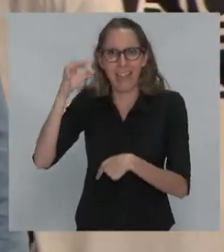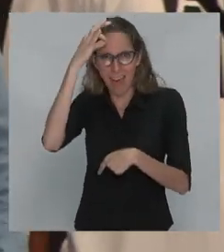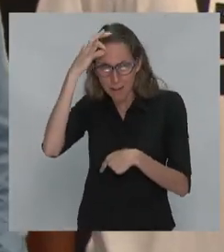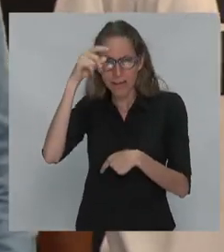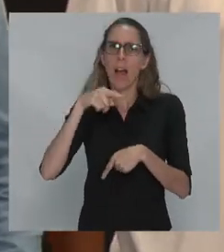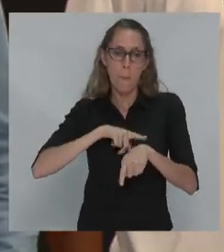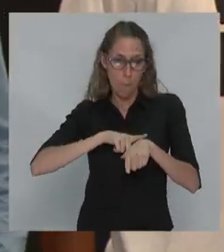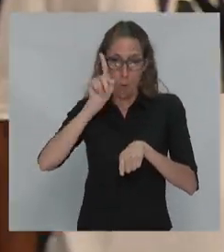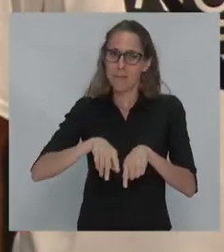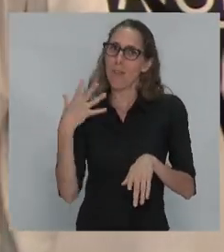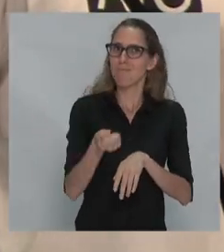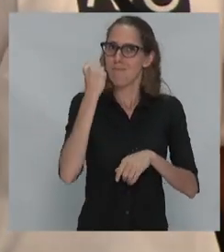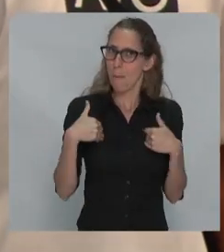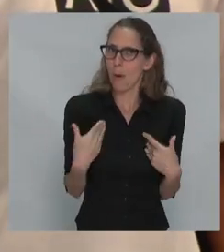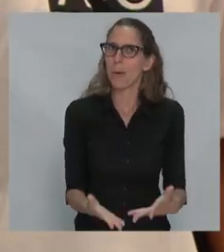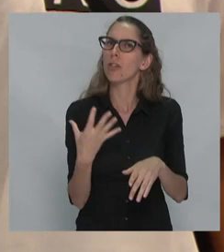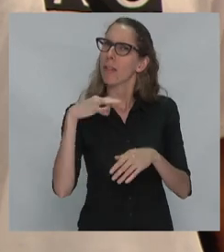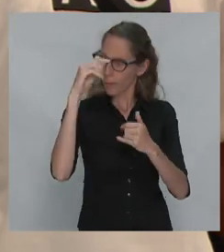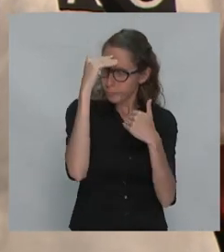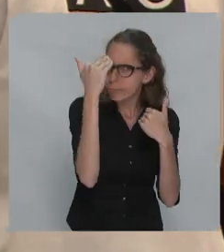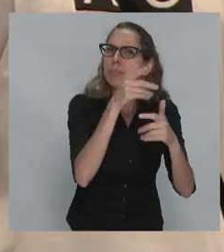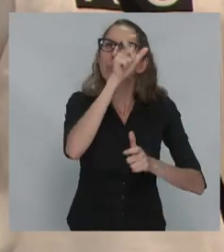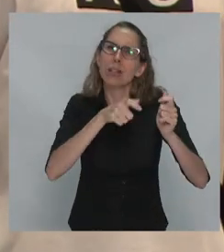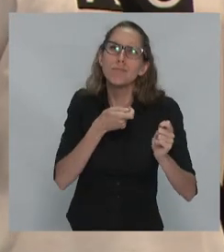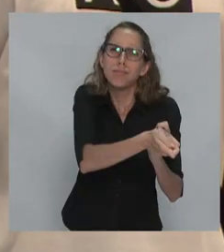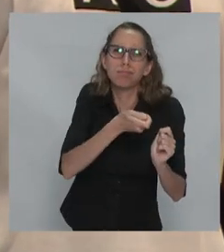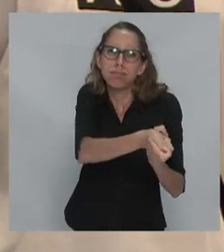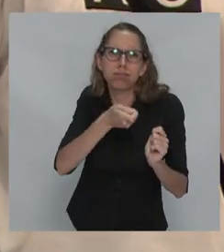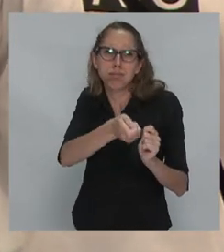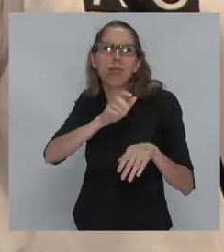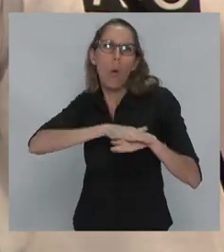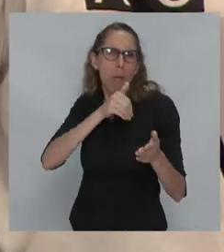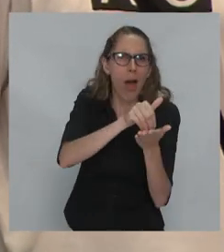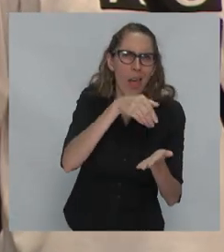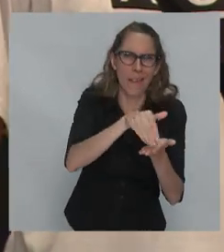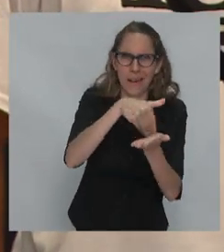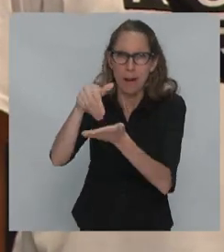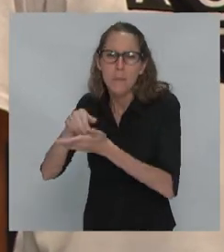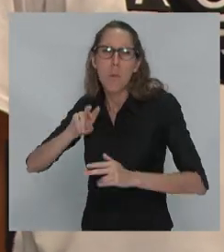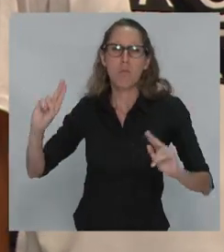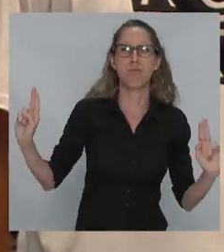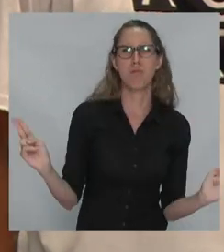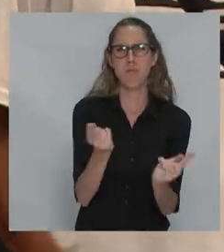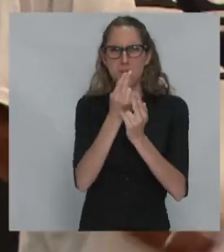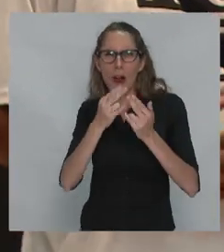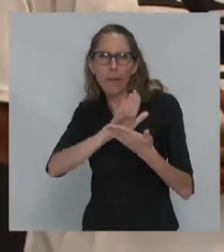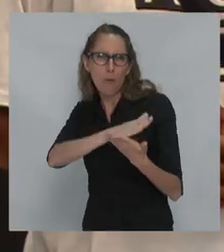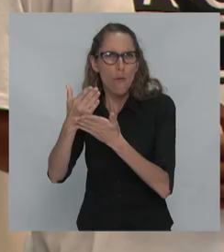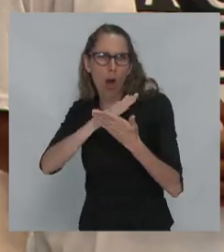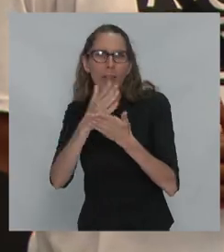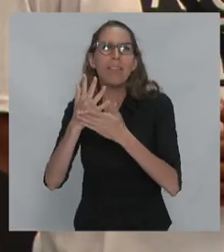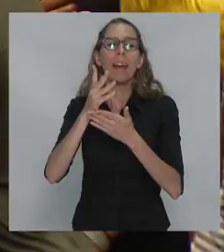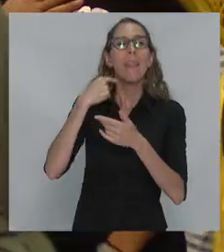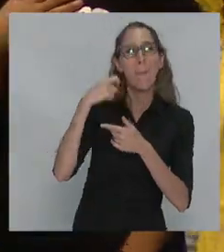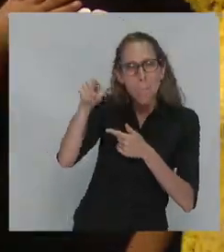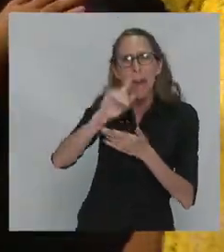deixar passar este momento sem recordar a todas as assassinadas por racismo institucional e social, por todas as mortes provocadas na fronteira sul espanhola,